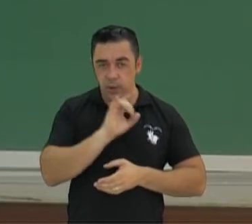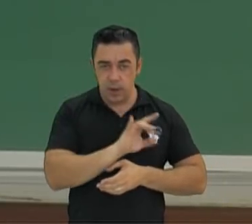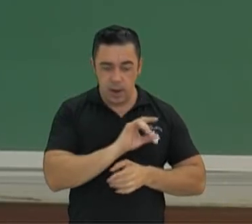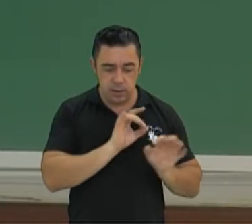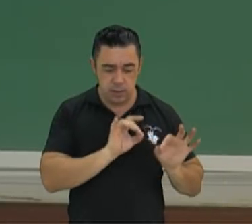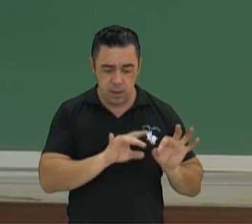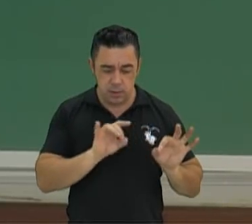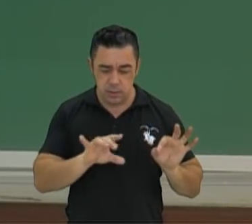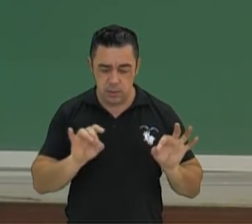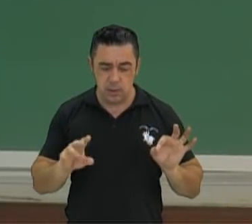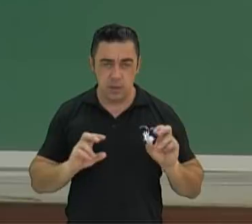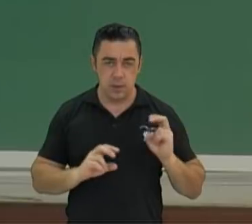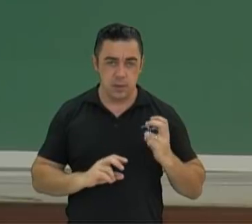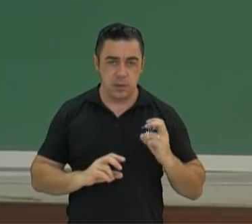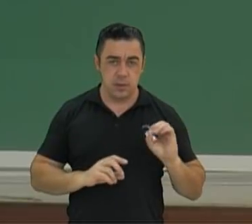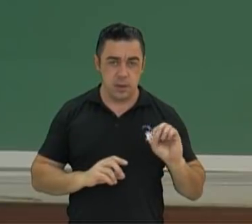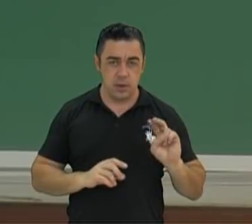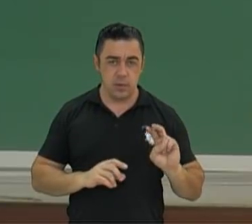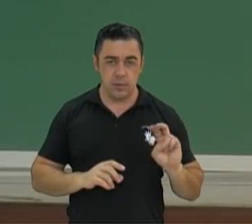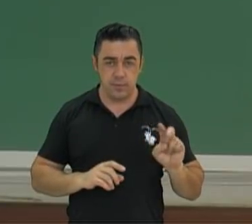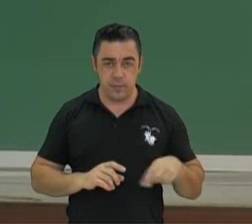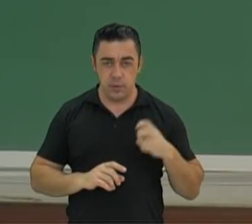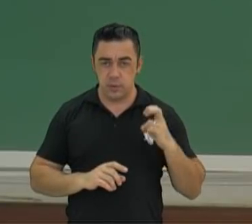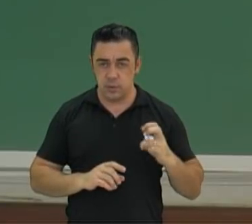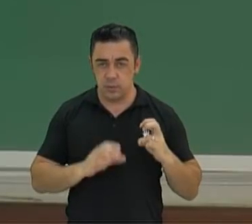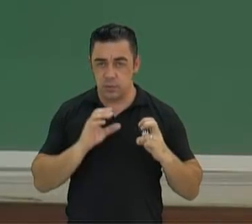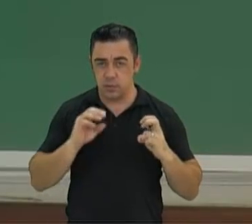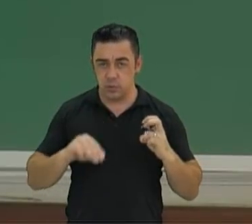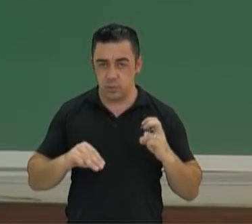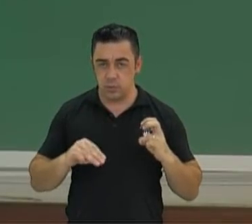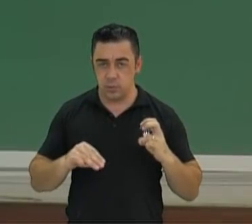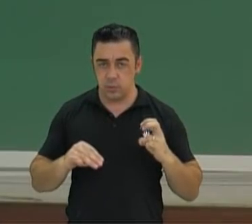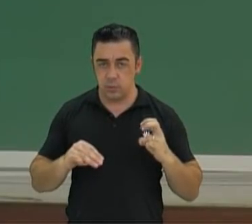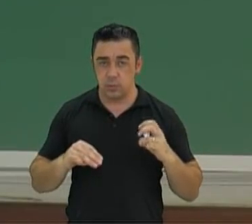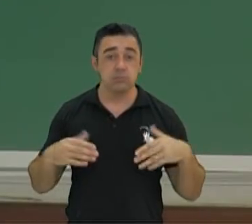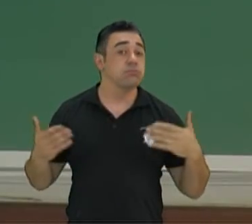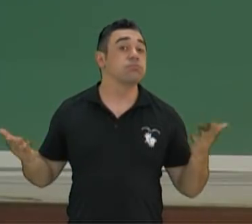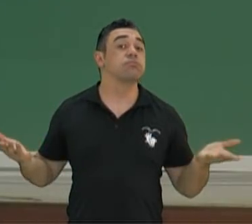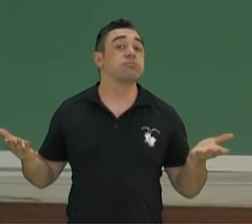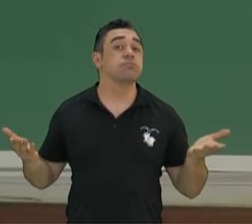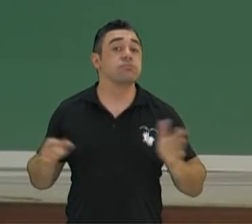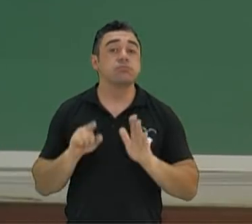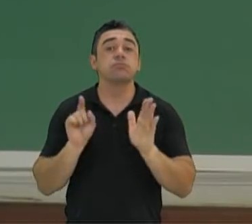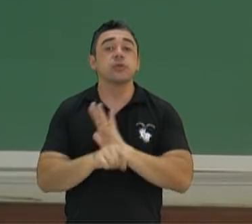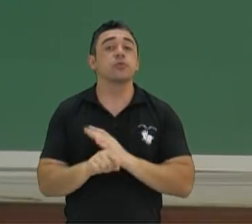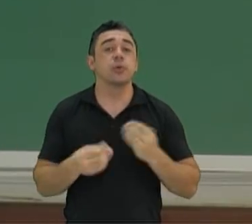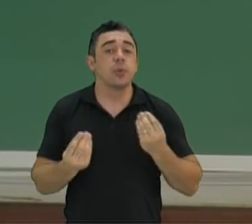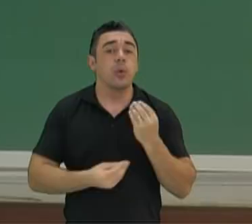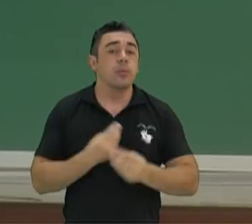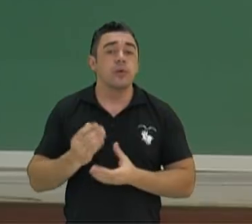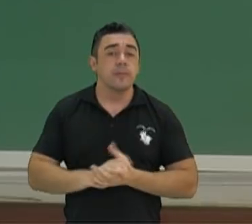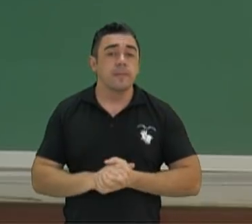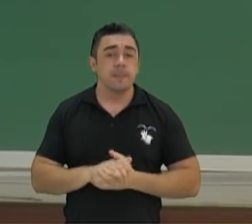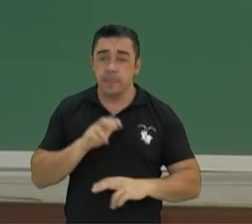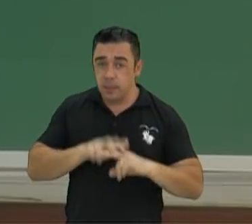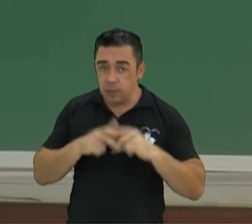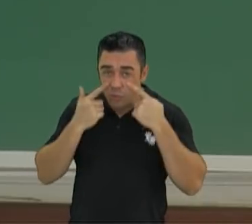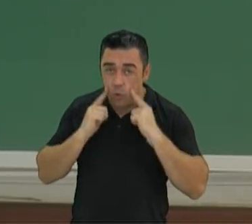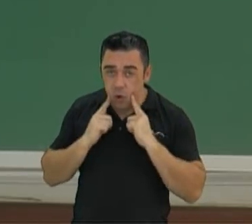bloco menor mede 0,5 centímetros? E aí? O que a gente faz? Senta e